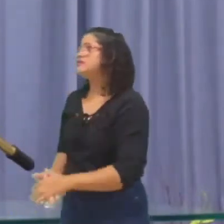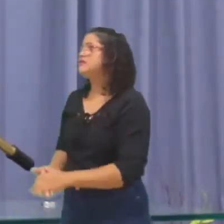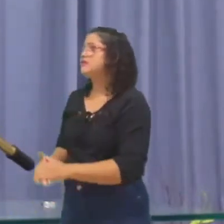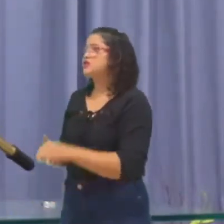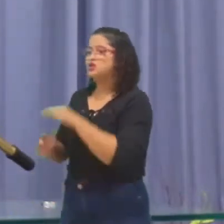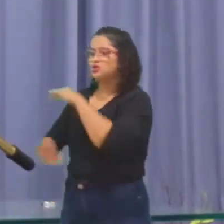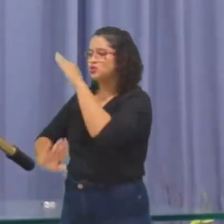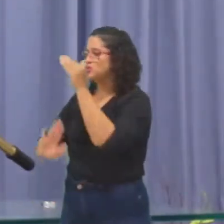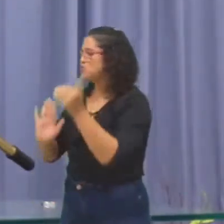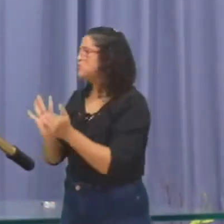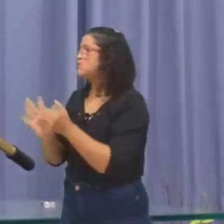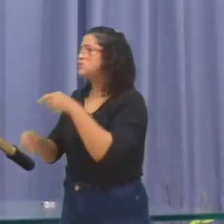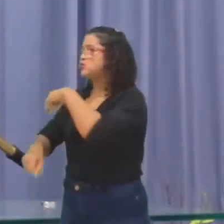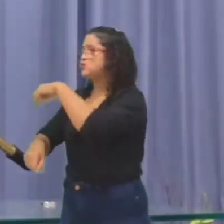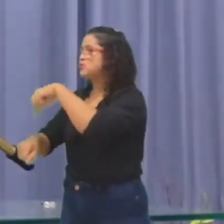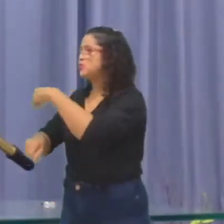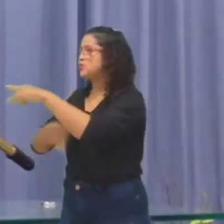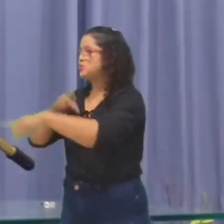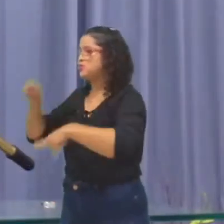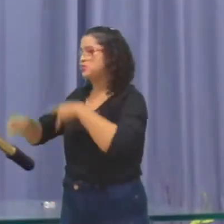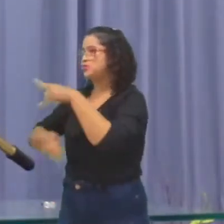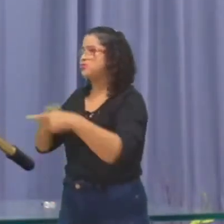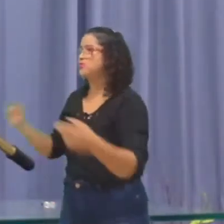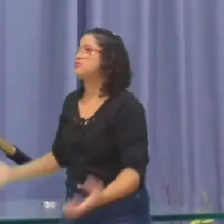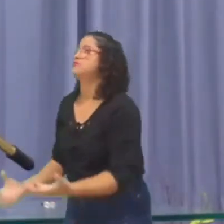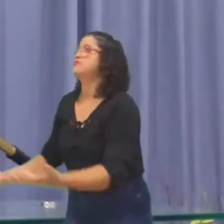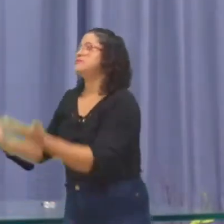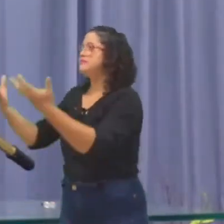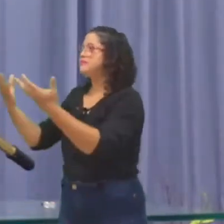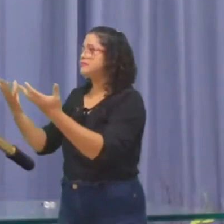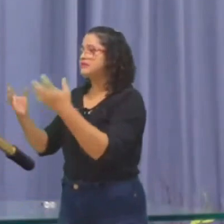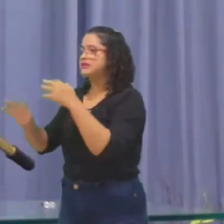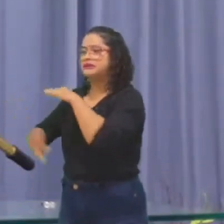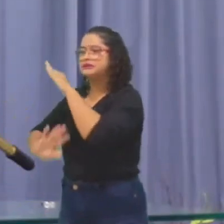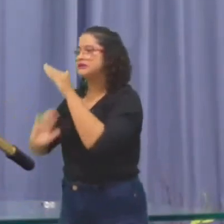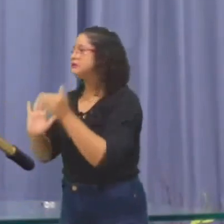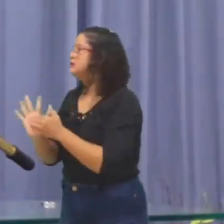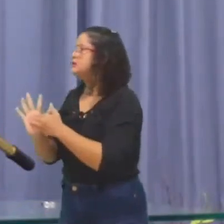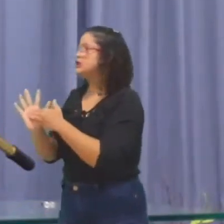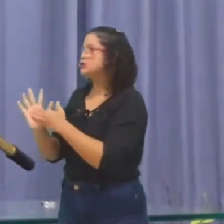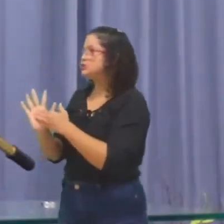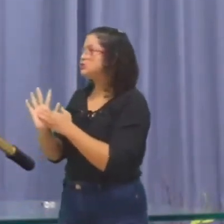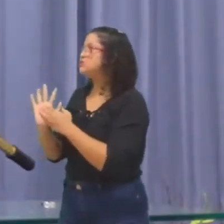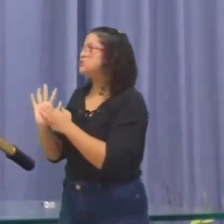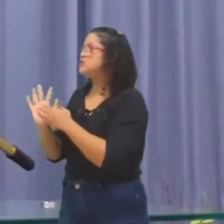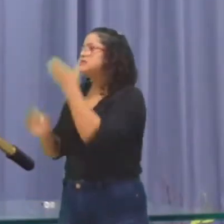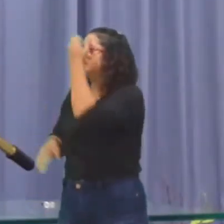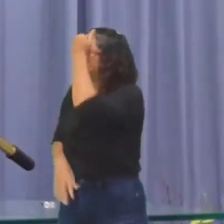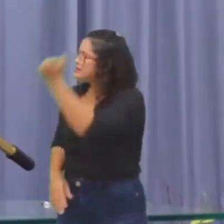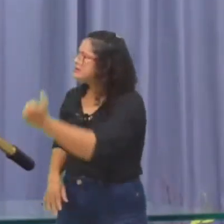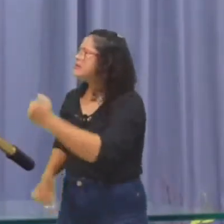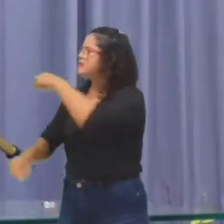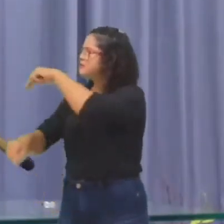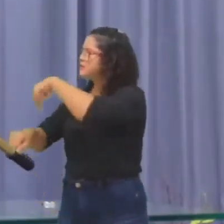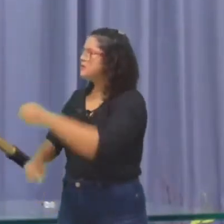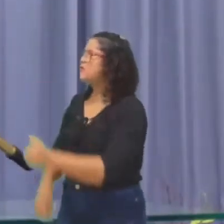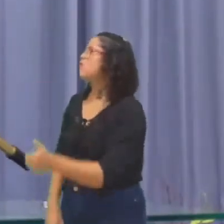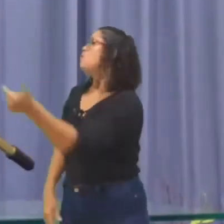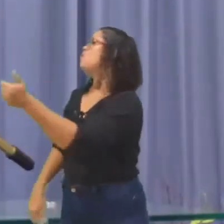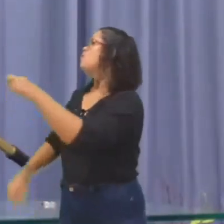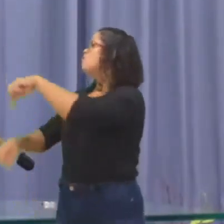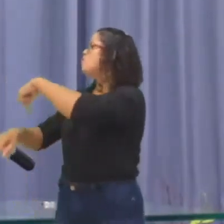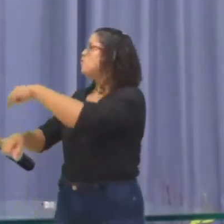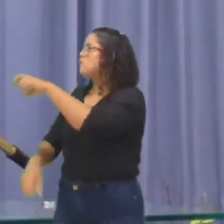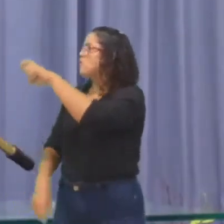aqui no meio do teu povo tu te manifestas. E todo mundo sabe, todas as outras nações sabem, o